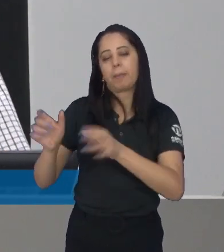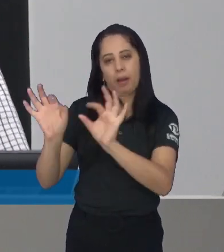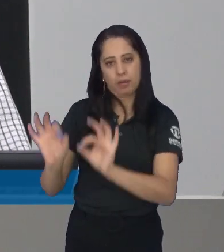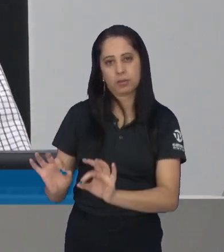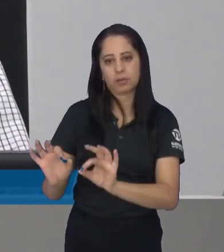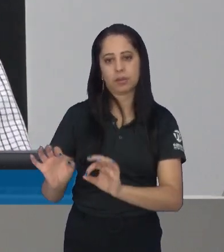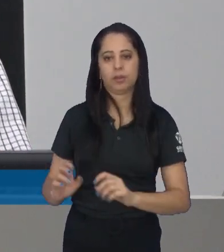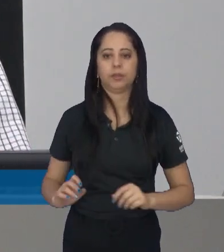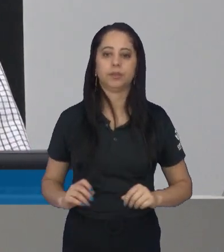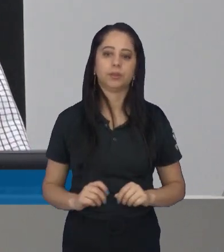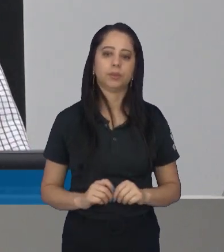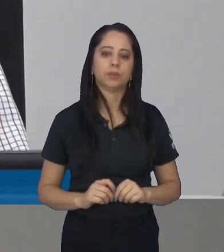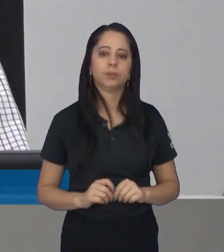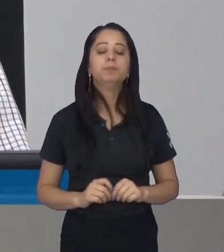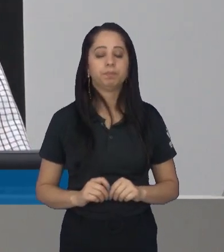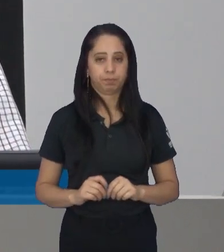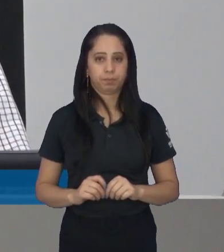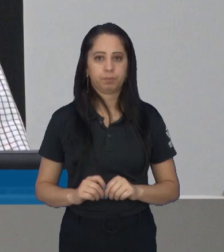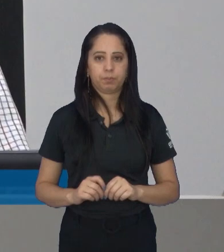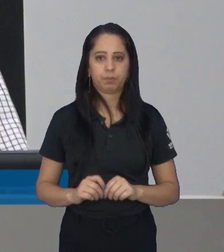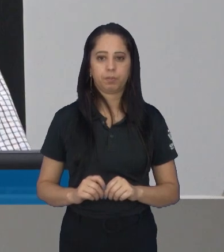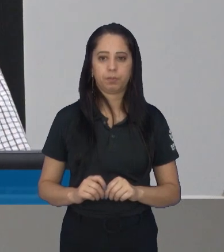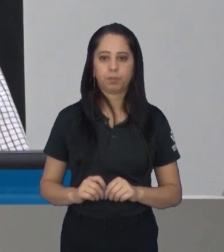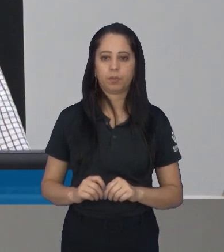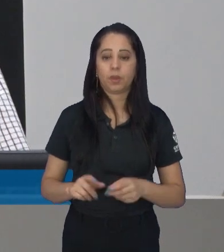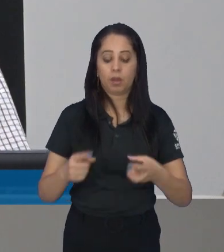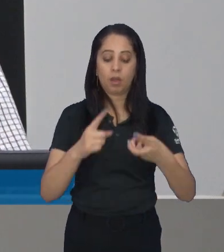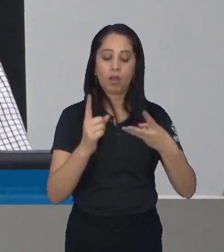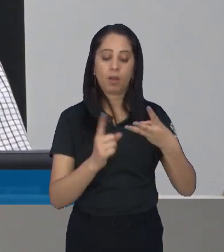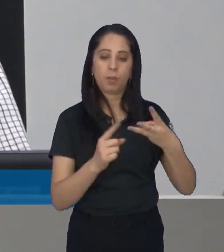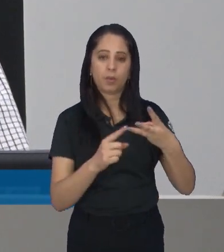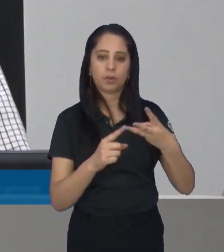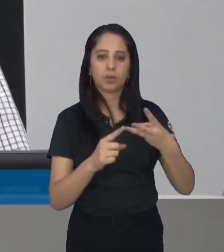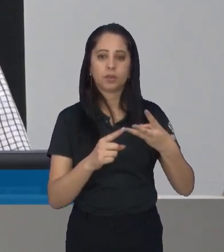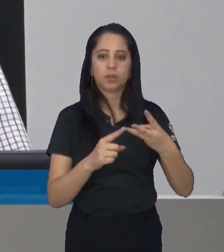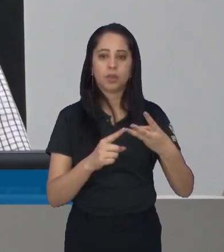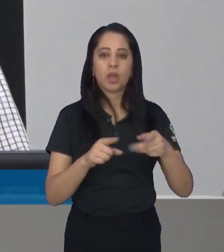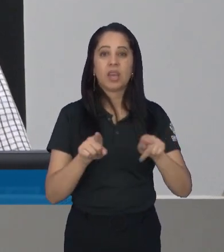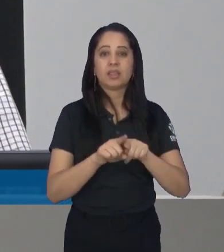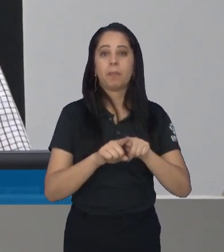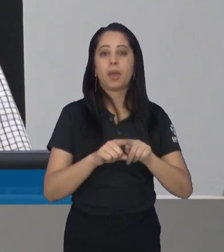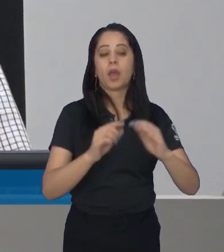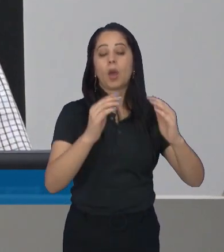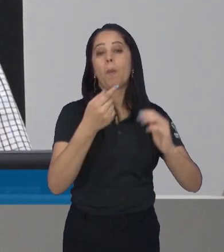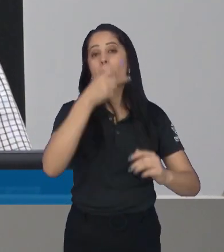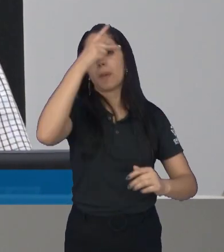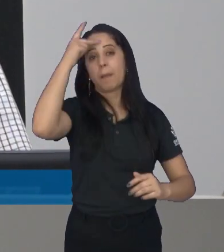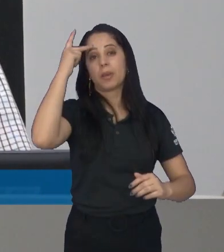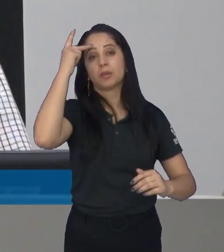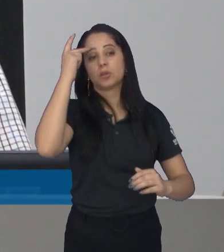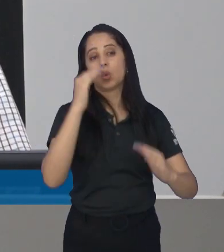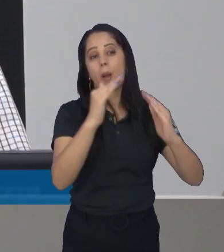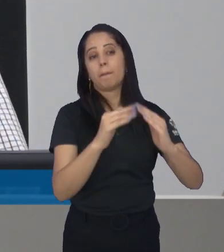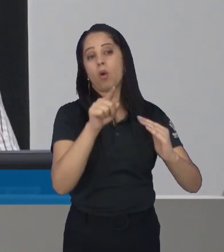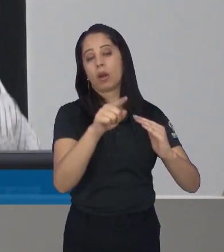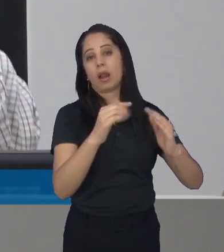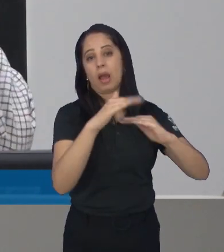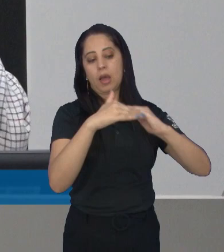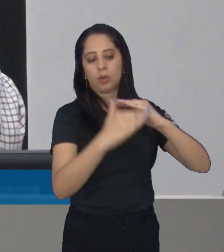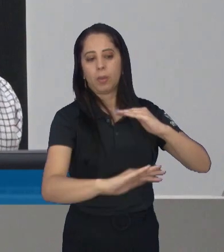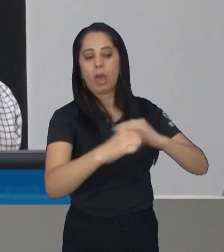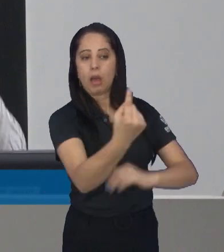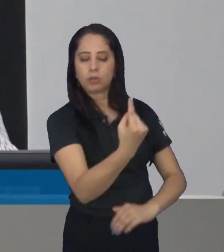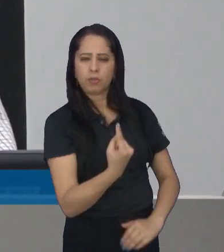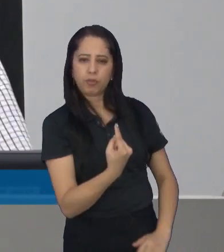tratamento diferenciado junto a esses profissionais e por último recebi um morador do banhado no meu no meu gabinete outro dia